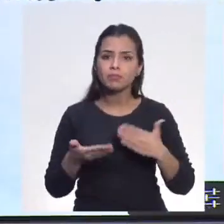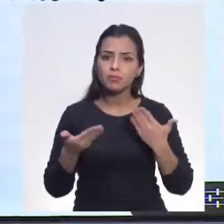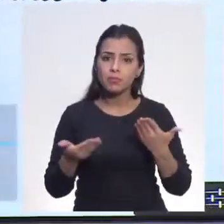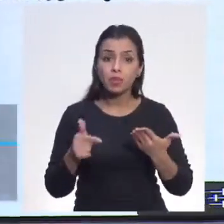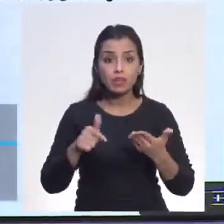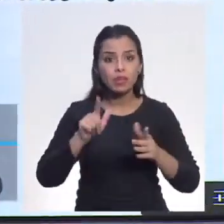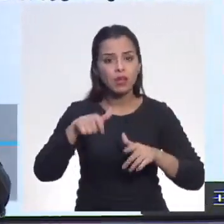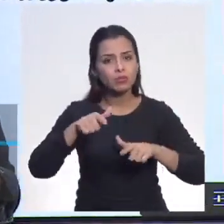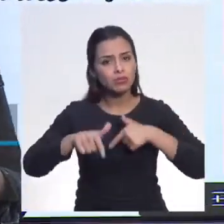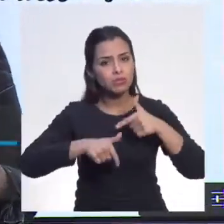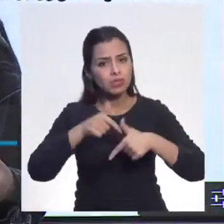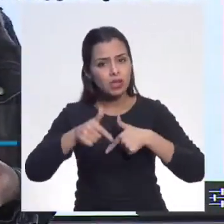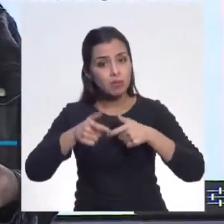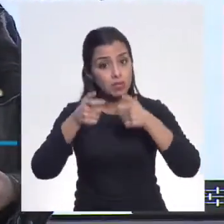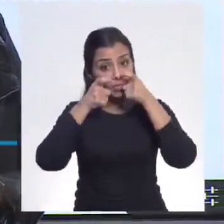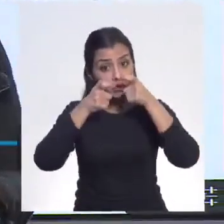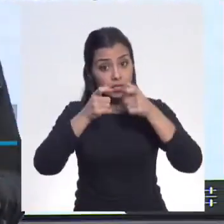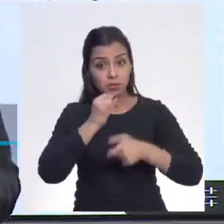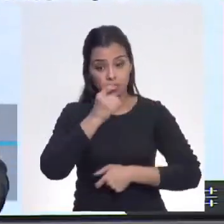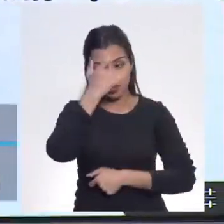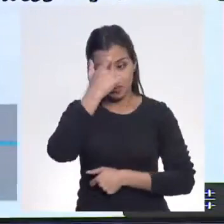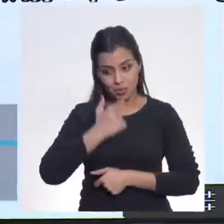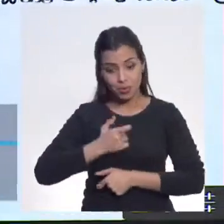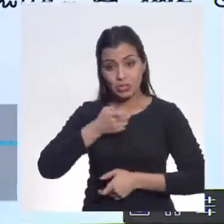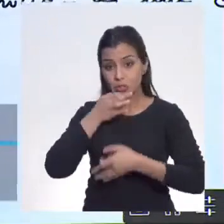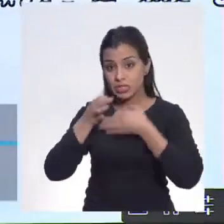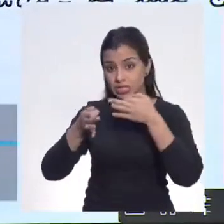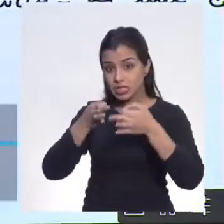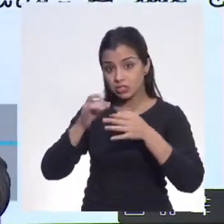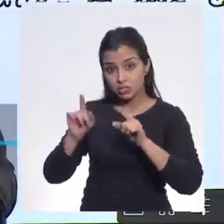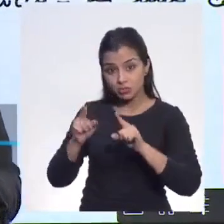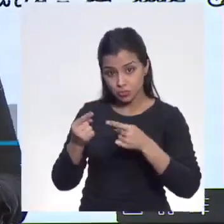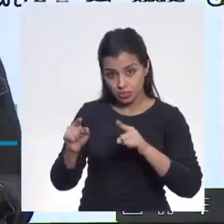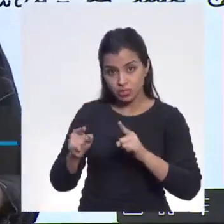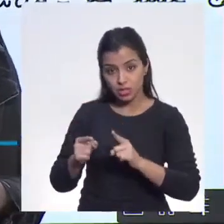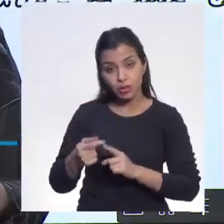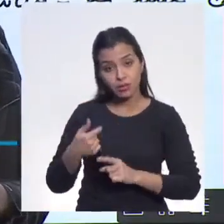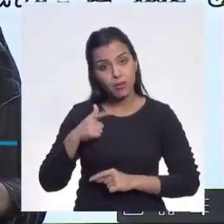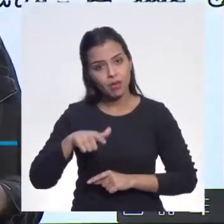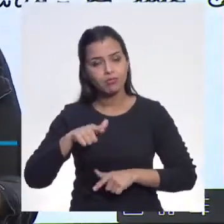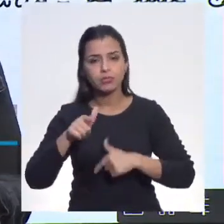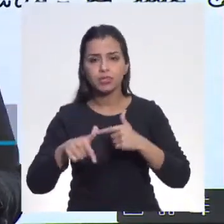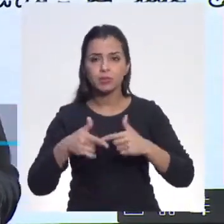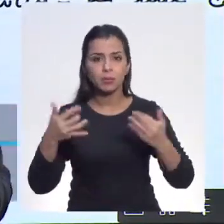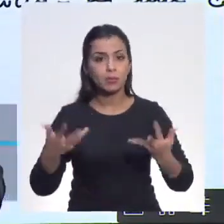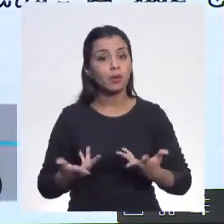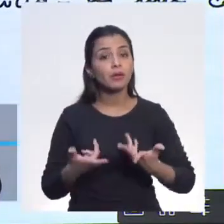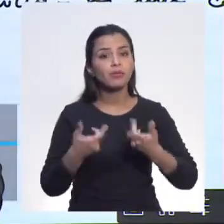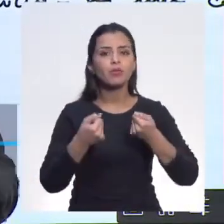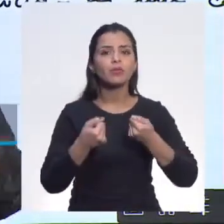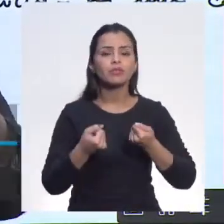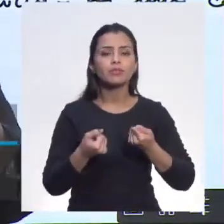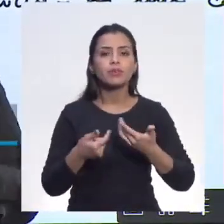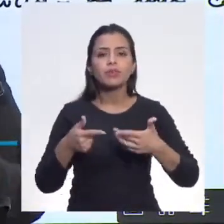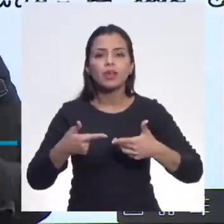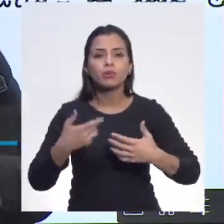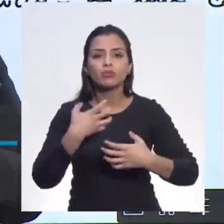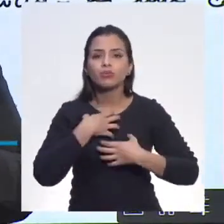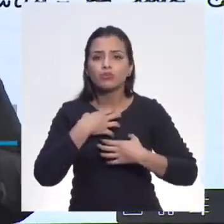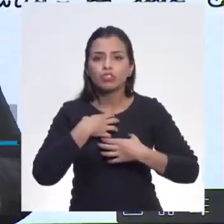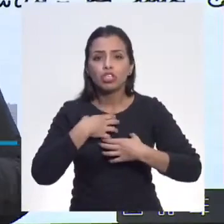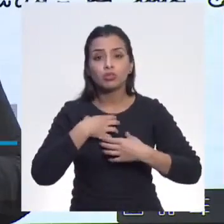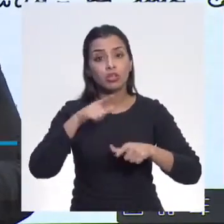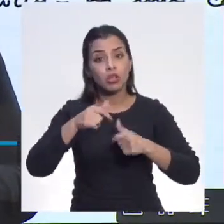um trabalho muito interessante. Inclusive, eu sou crítica musical há muitos anos, então é um trabalho maravilhoso, né? Onde você coloca a serviço